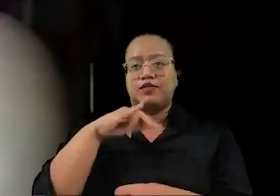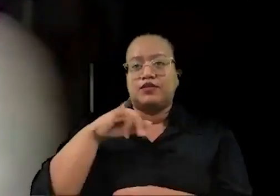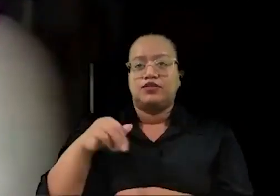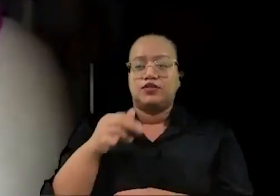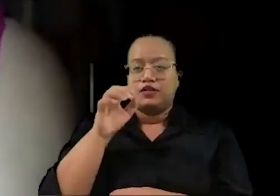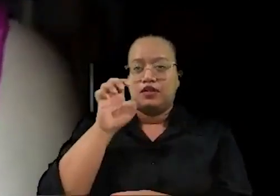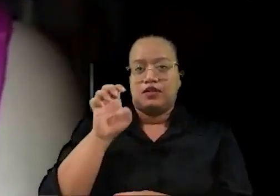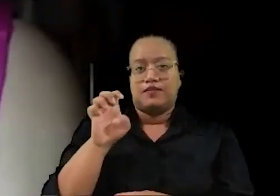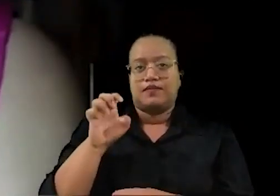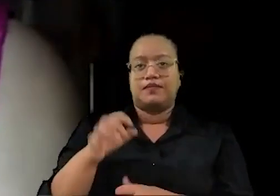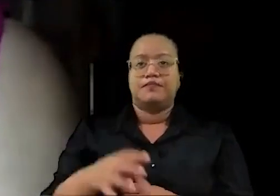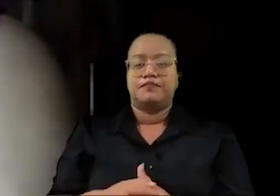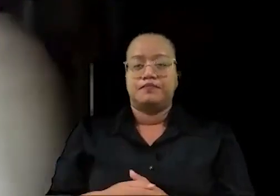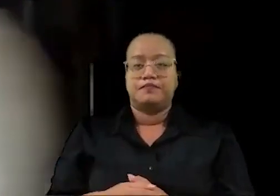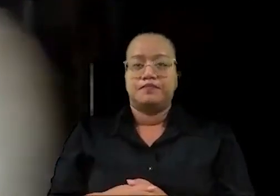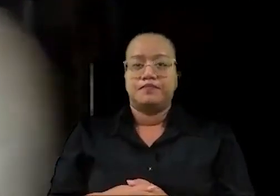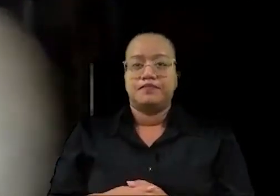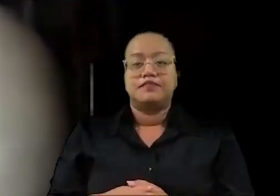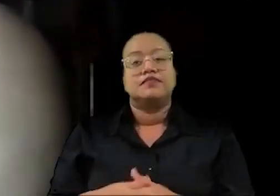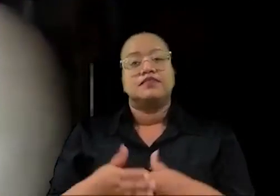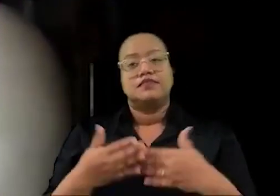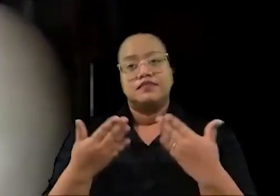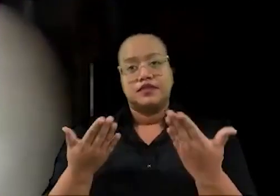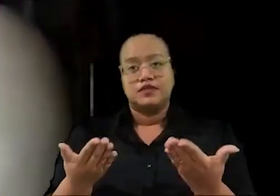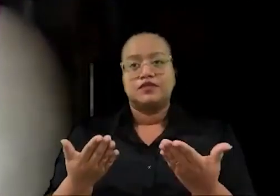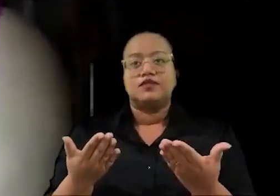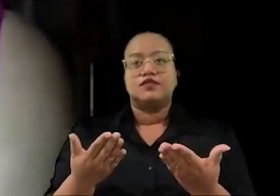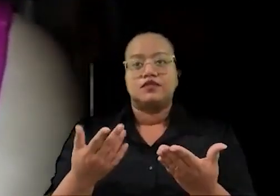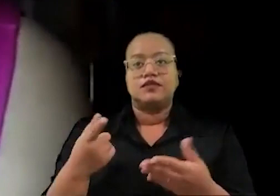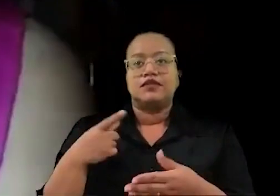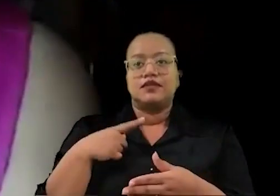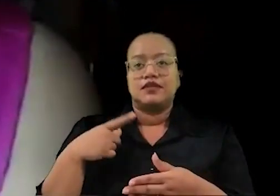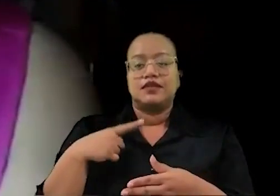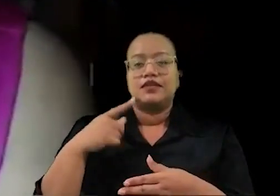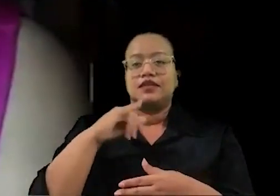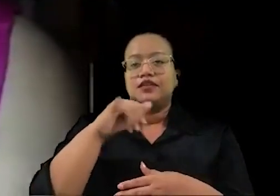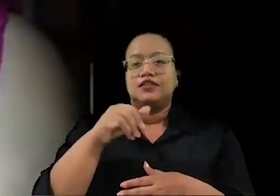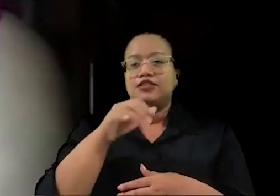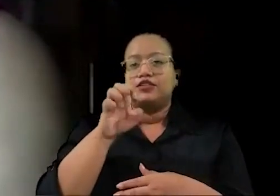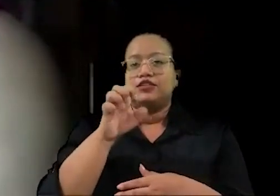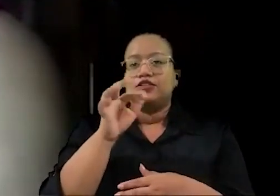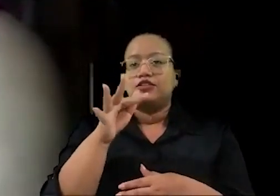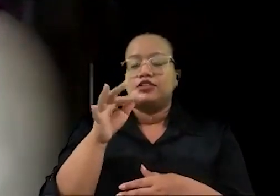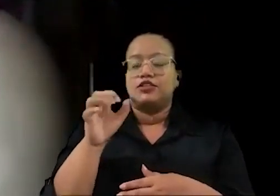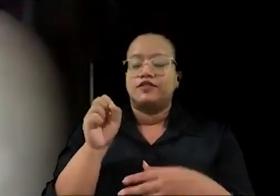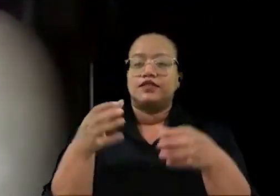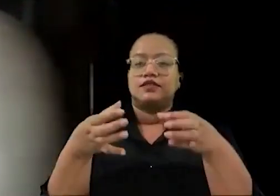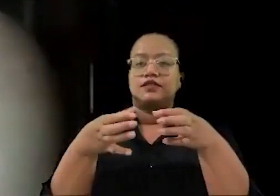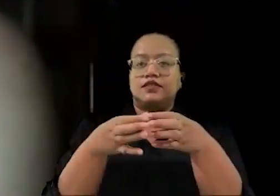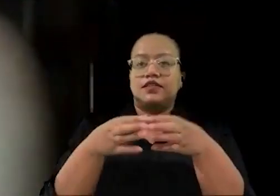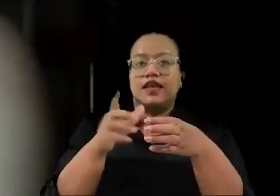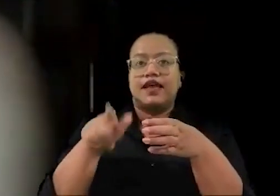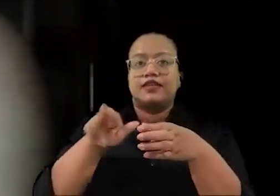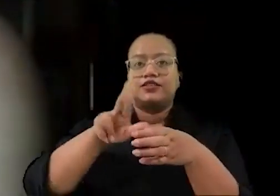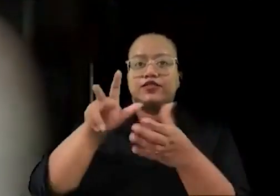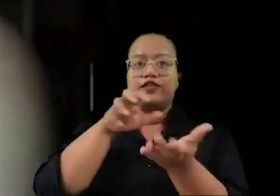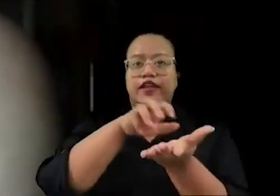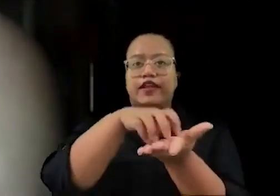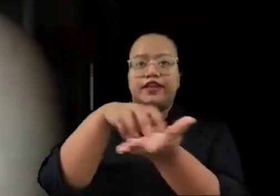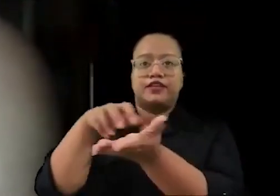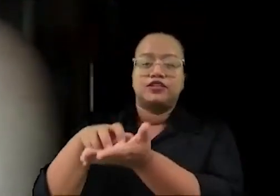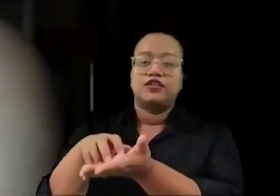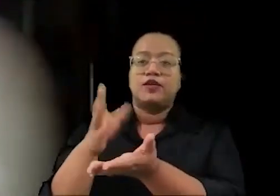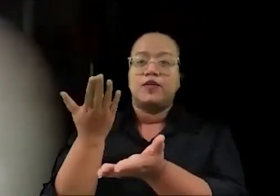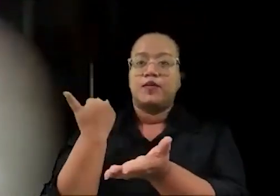que tem ocorrido no GEF, é diferente das varas, que as varas não tinham processo eletrônico, não